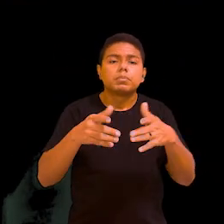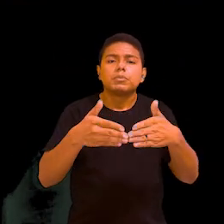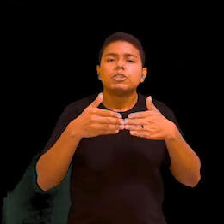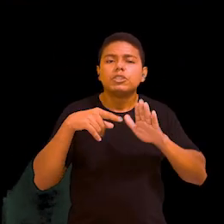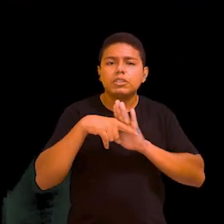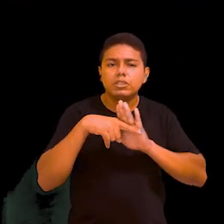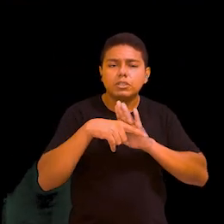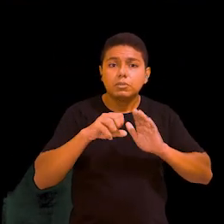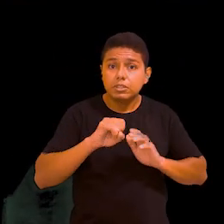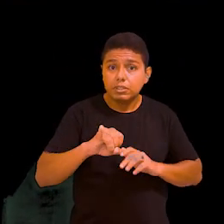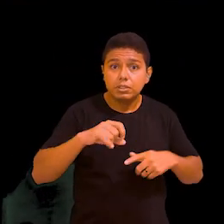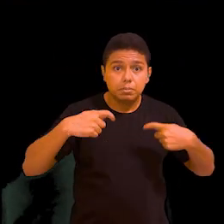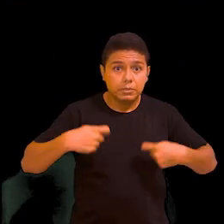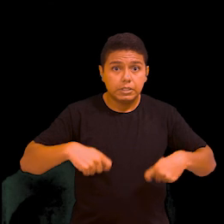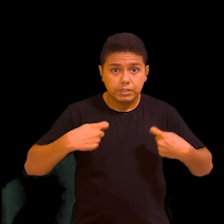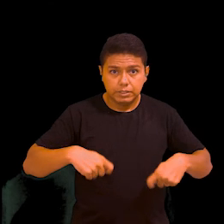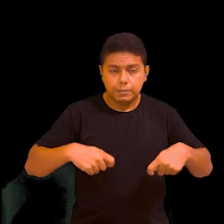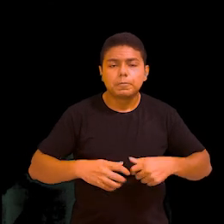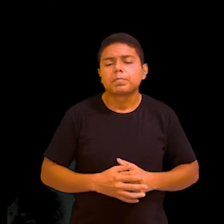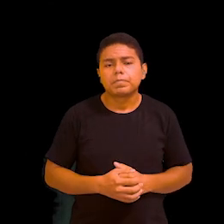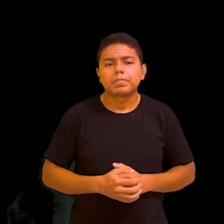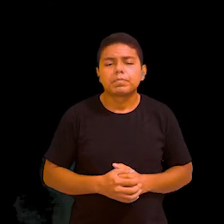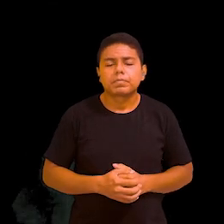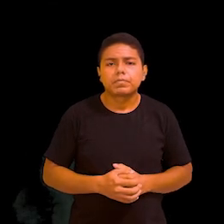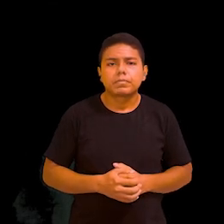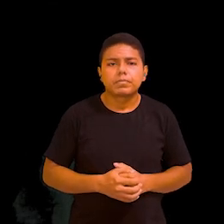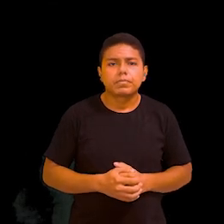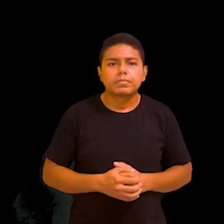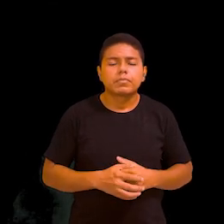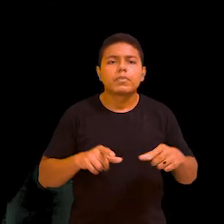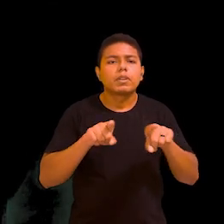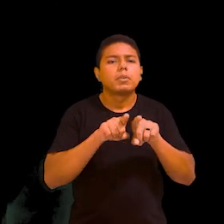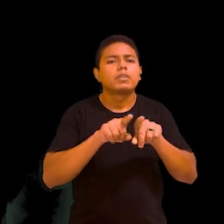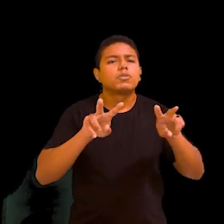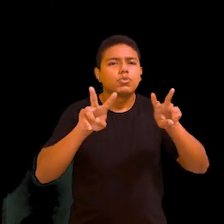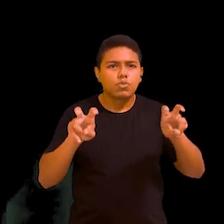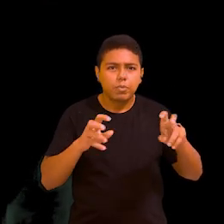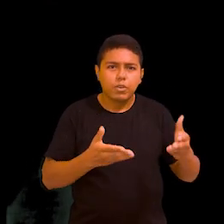possíveis intercorrências, solicitar exames caso haja necessidade.